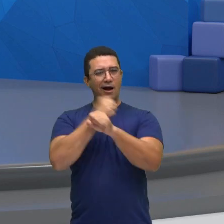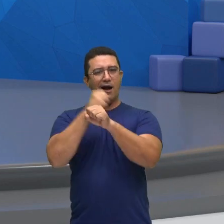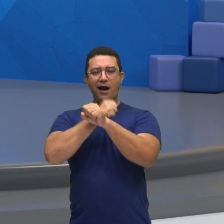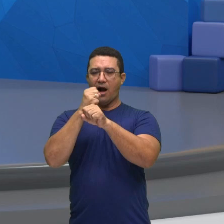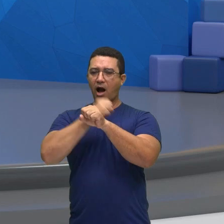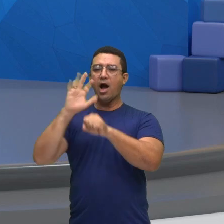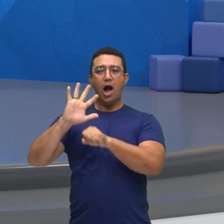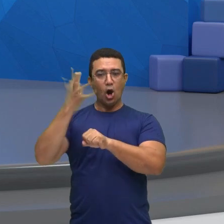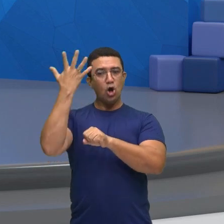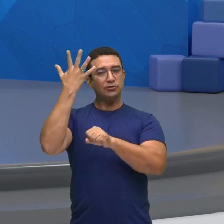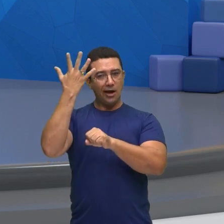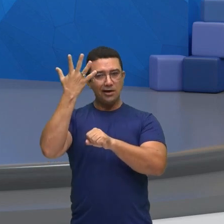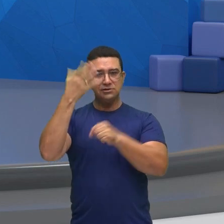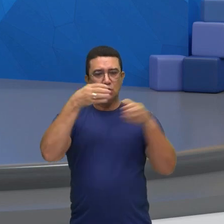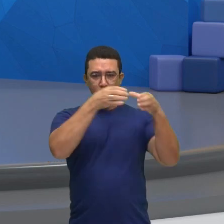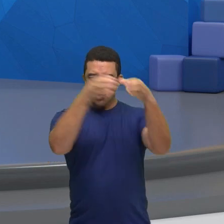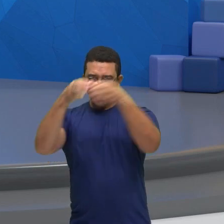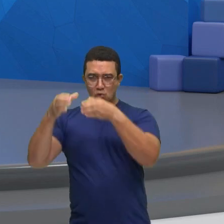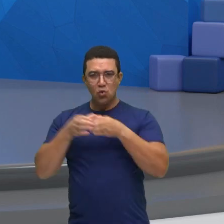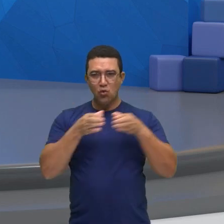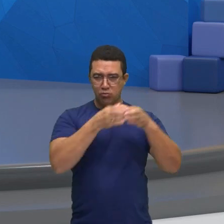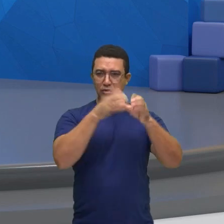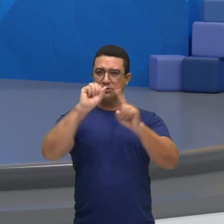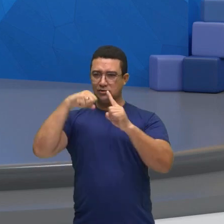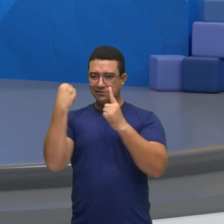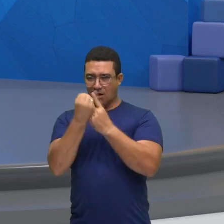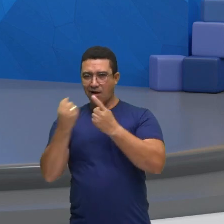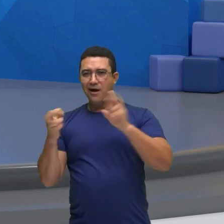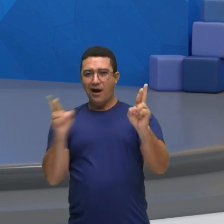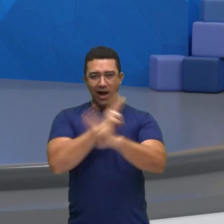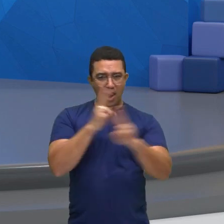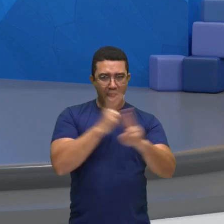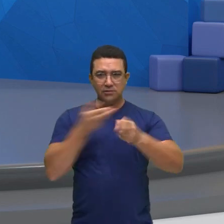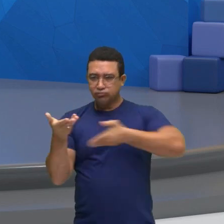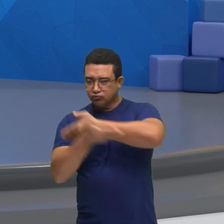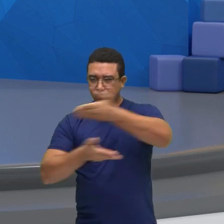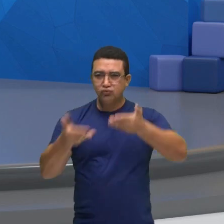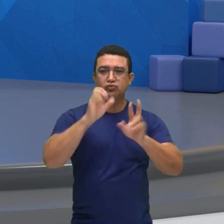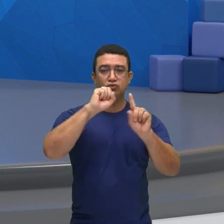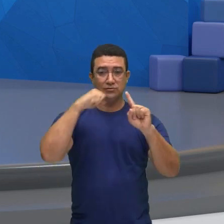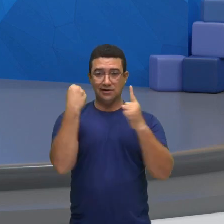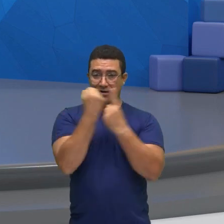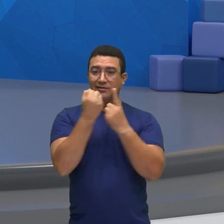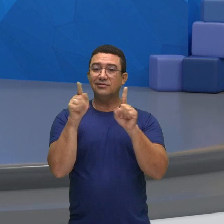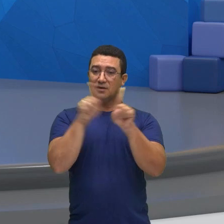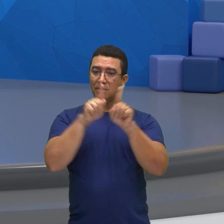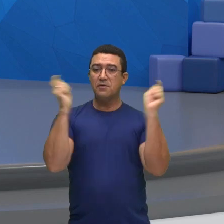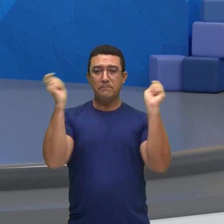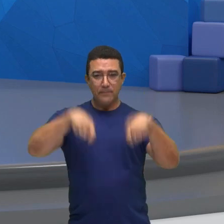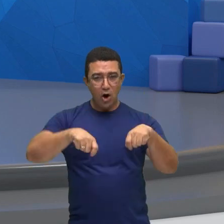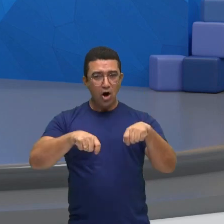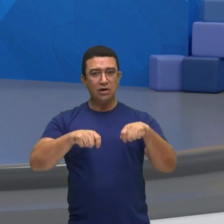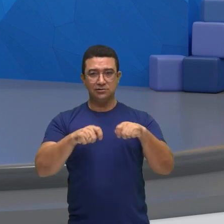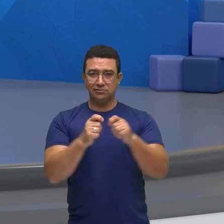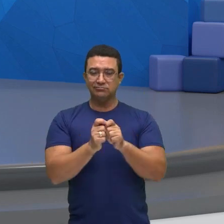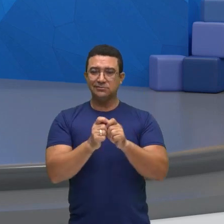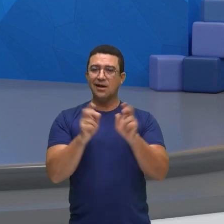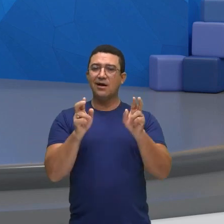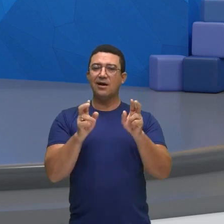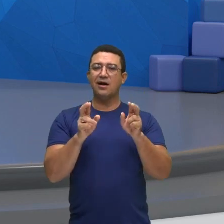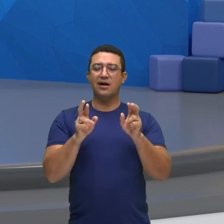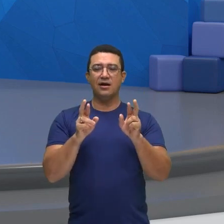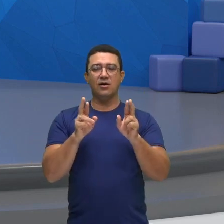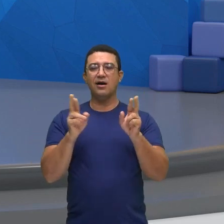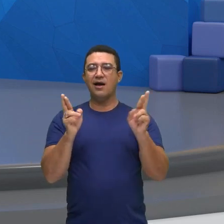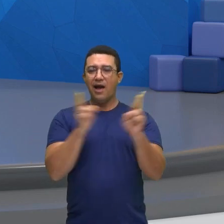dos grupos sociais e das relações sociais que ocorrem. Vimos que elas também podem ter ali, estarem relacionadas